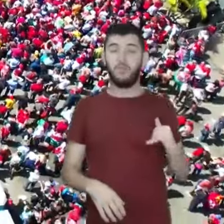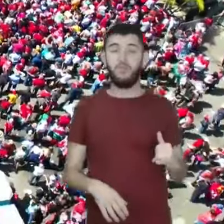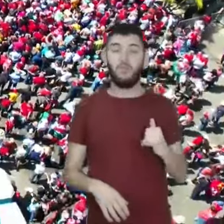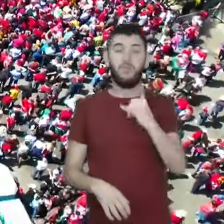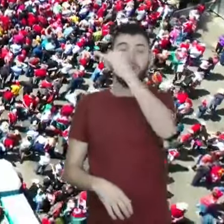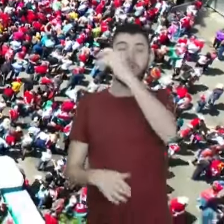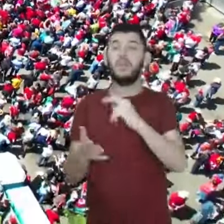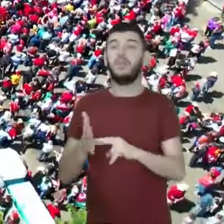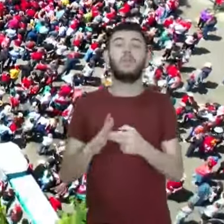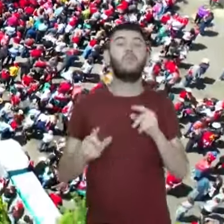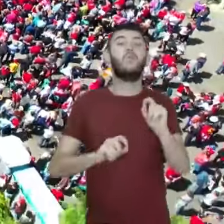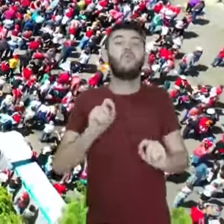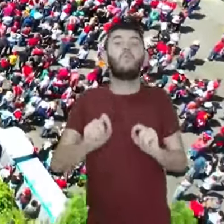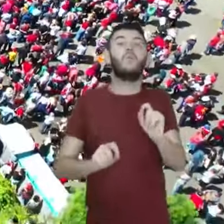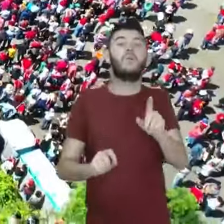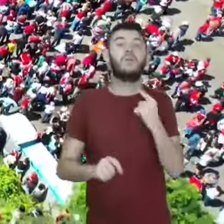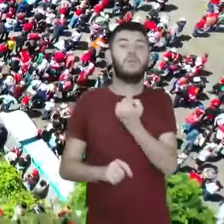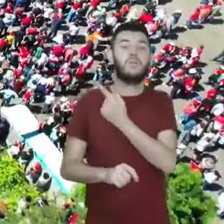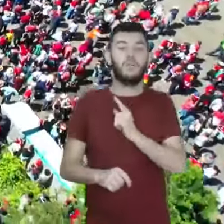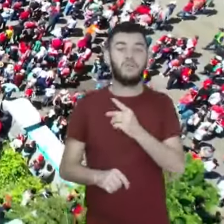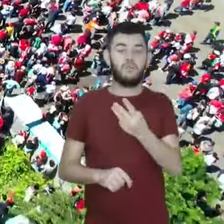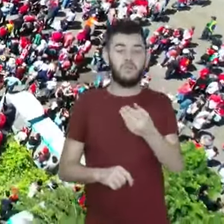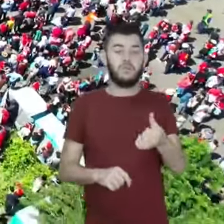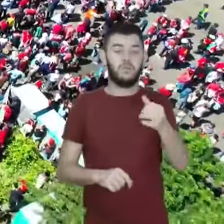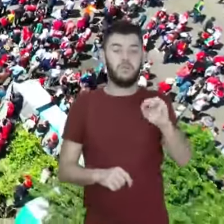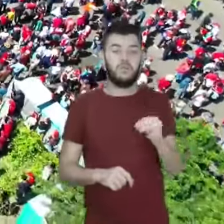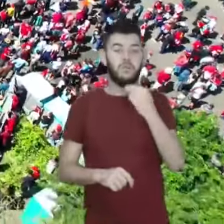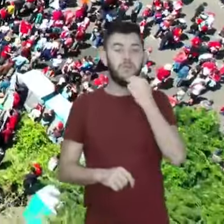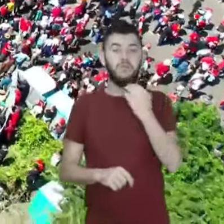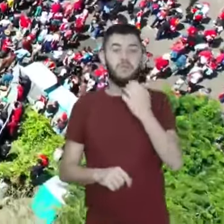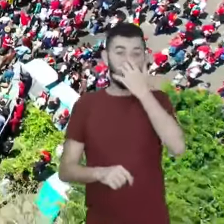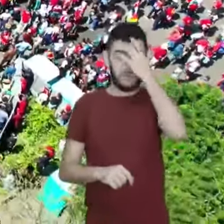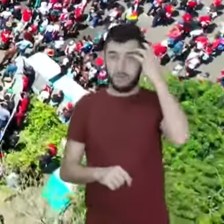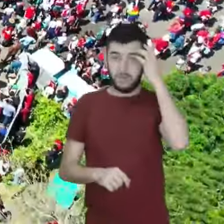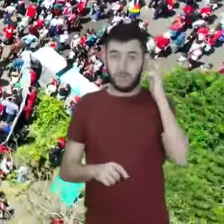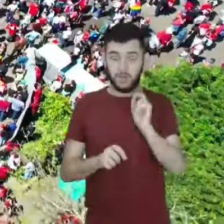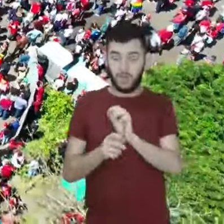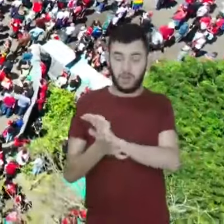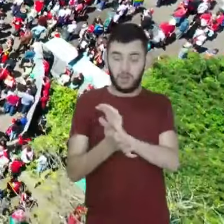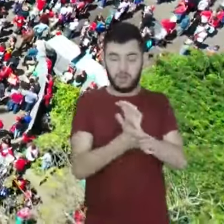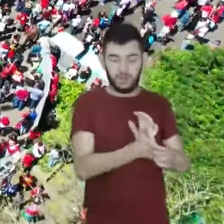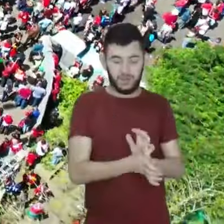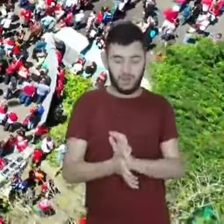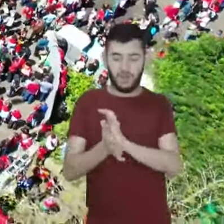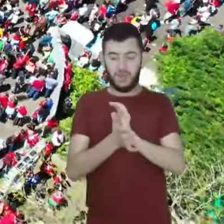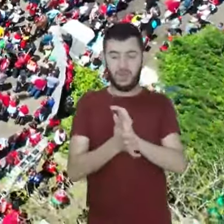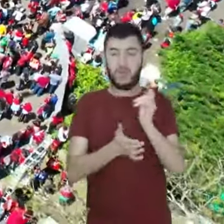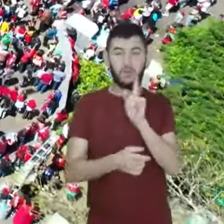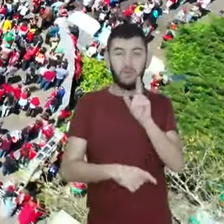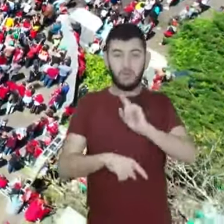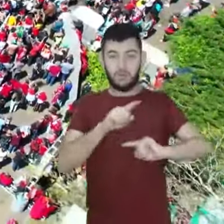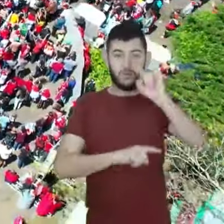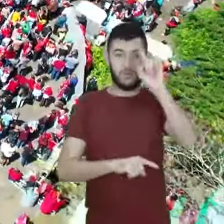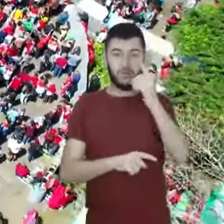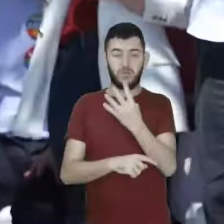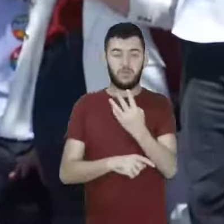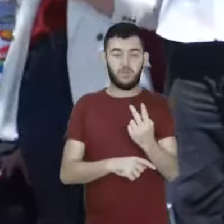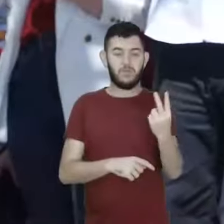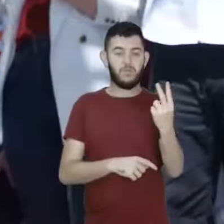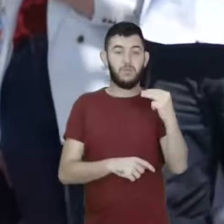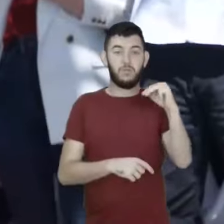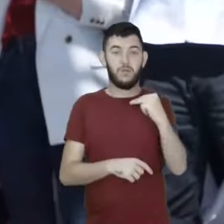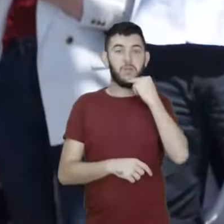tiramos 36 milhões da miséria absoluta. Foi por isso que nós colocamos 42 milhões até um padrão de consumo